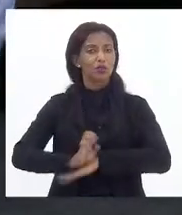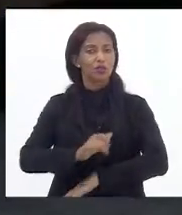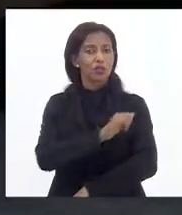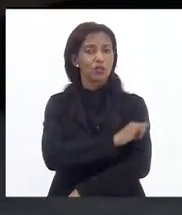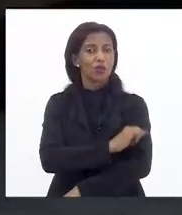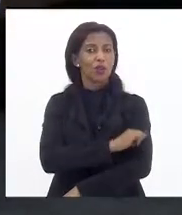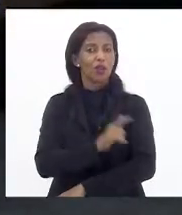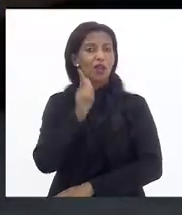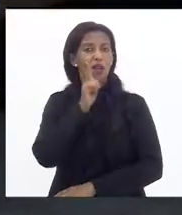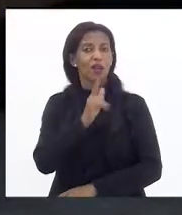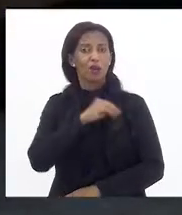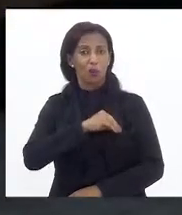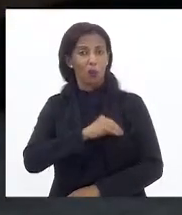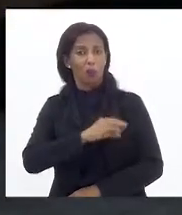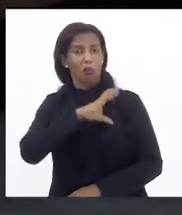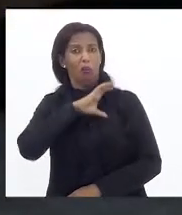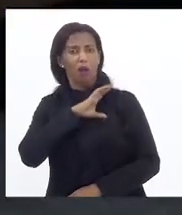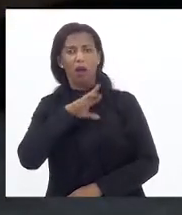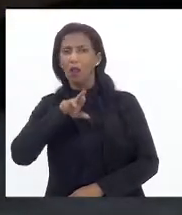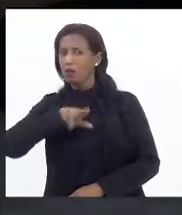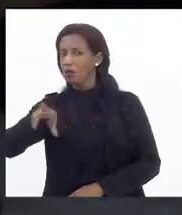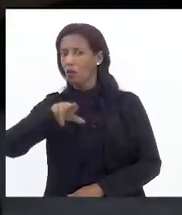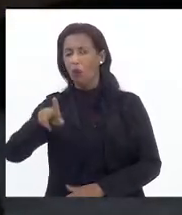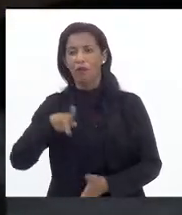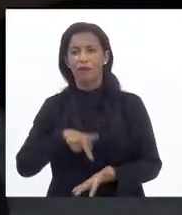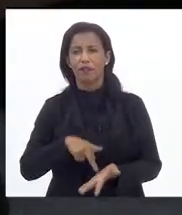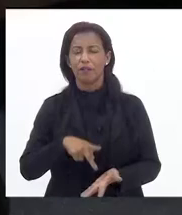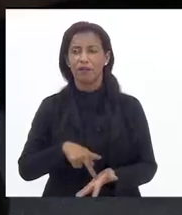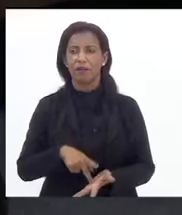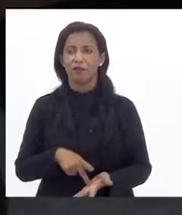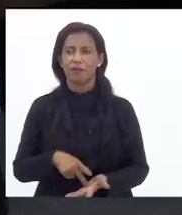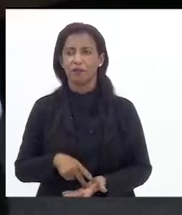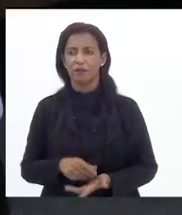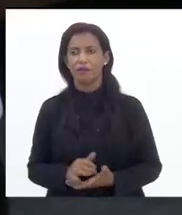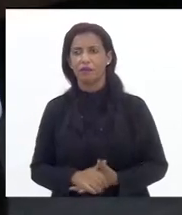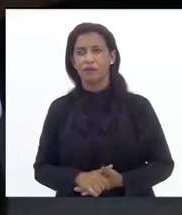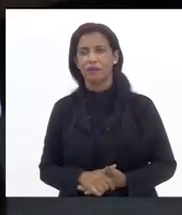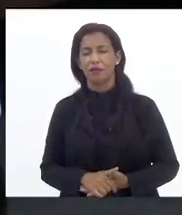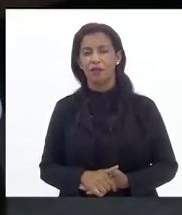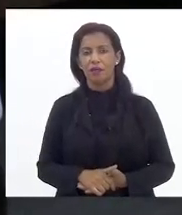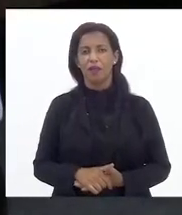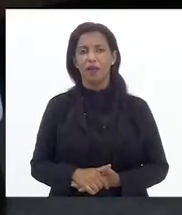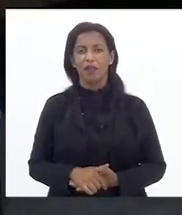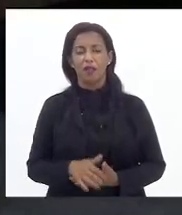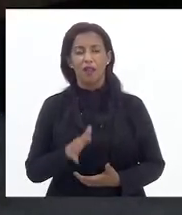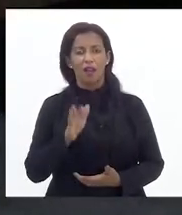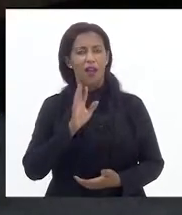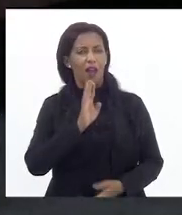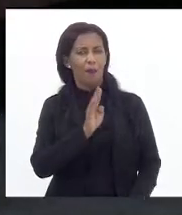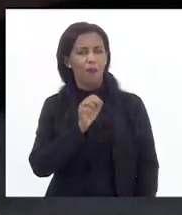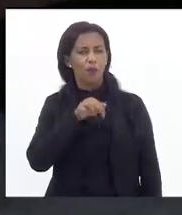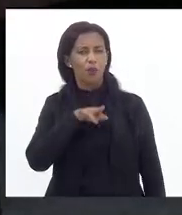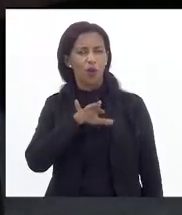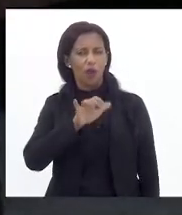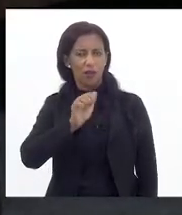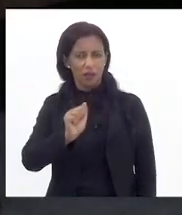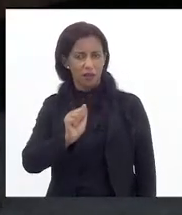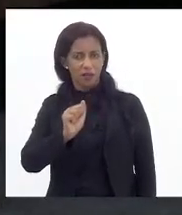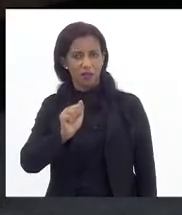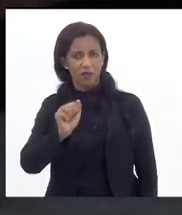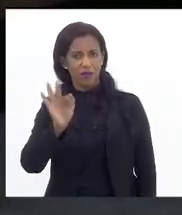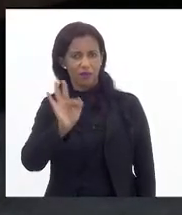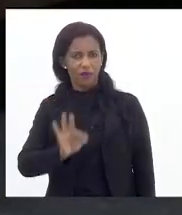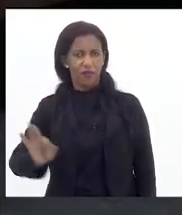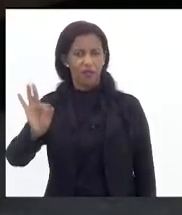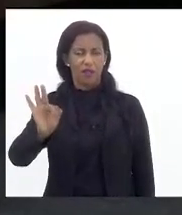Janeiro Ganhou muito não é verdade por favor a burocracia Federal é reconhecida no mundo